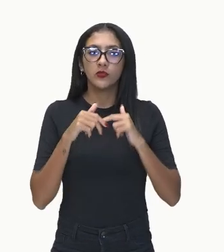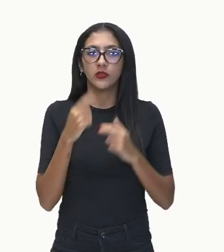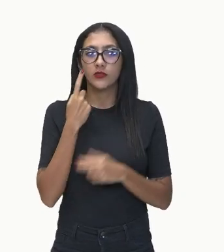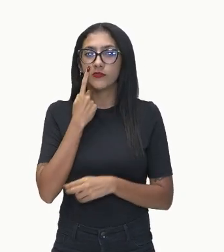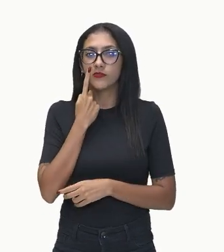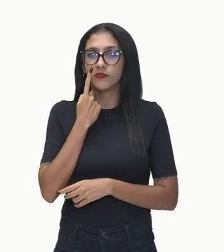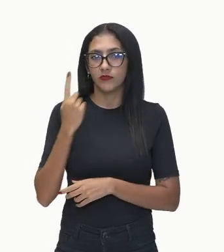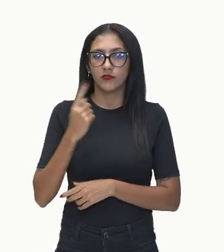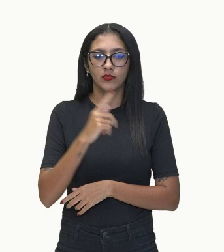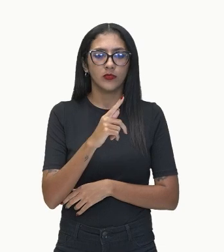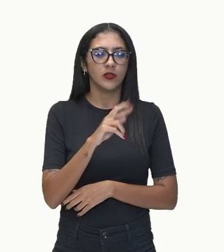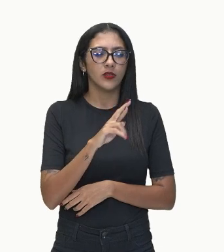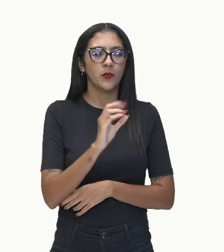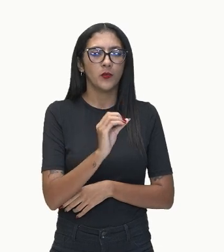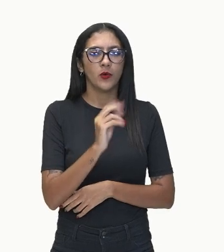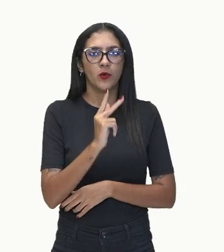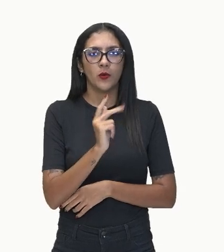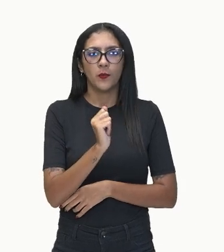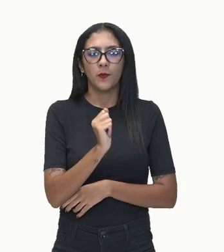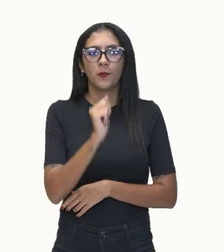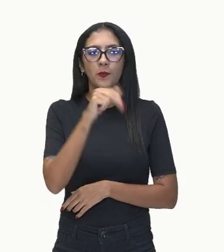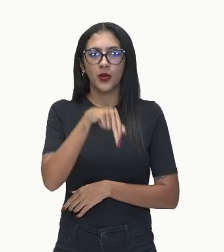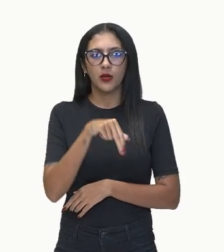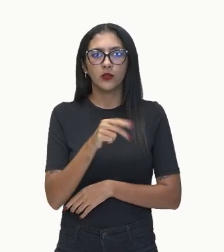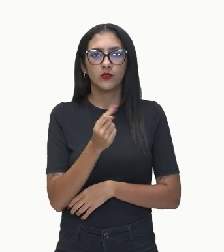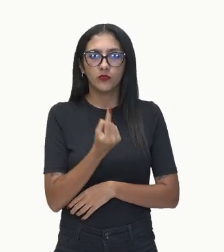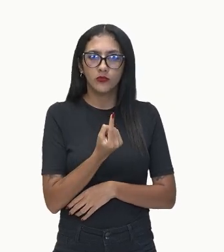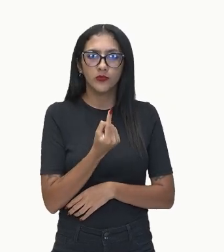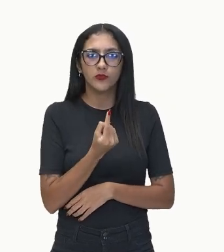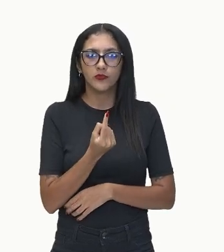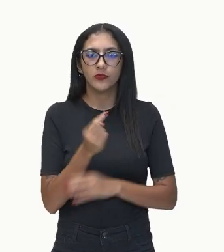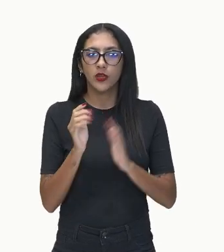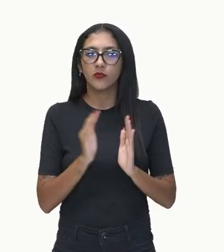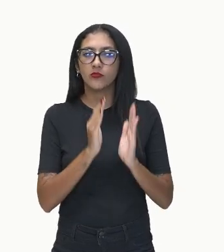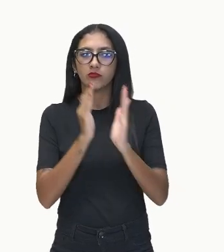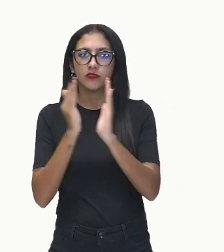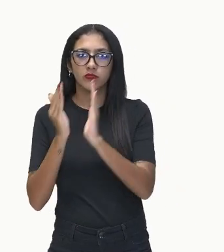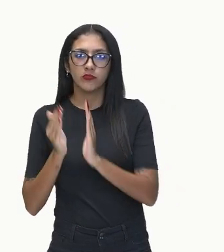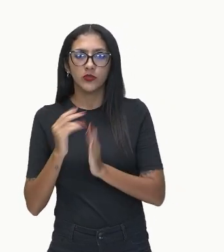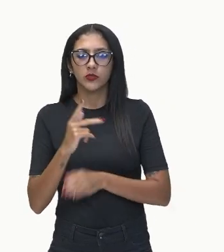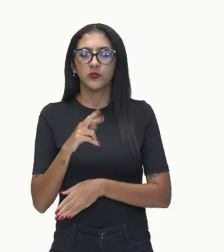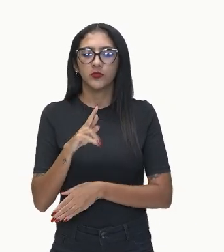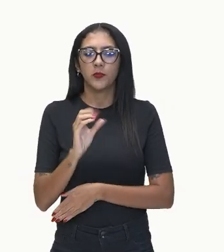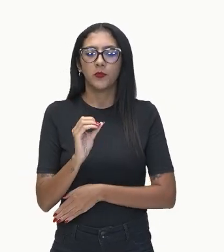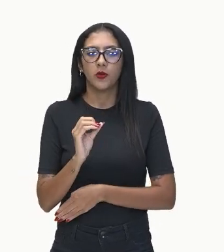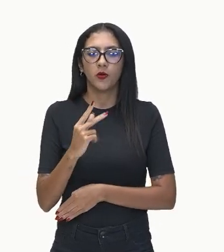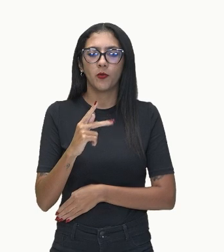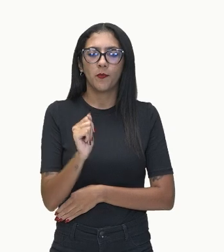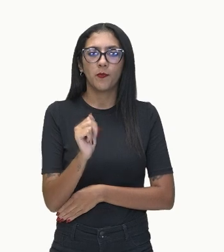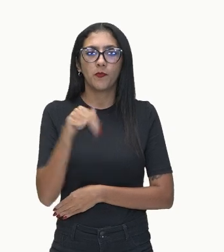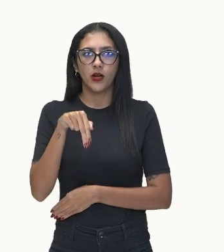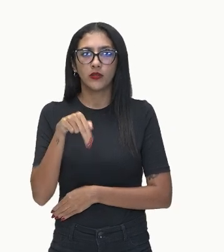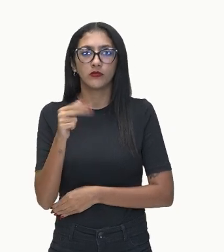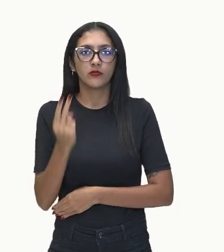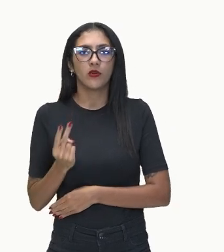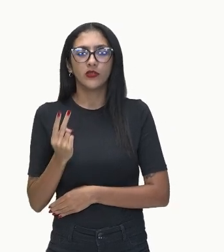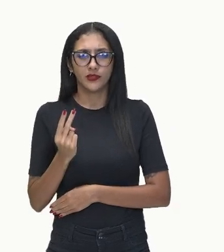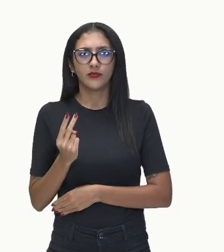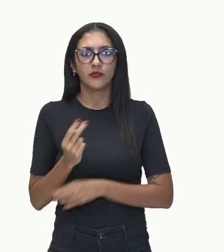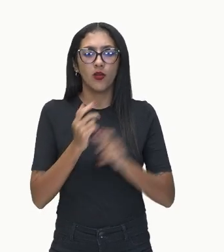E esse aqui, a hidroxila, está no carbono 2, por isso que ele é o propan-2-ol, que é a posição da hidroxila.